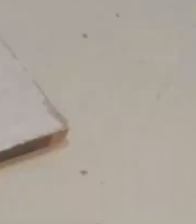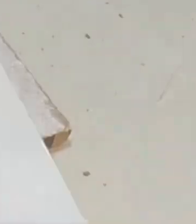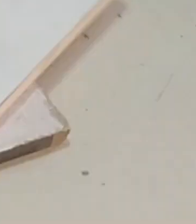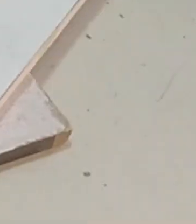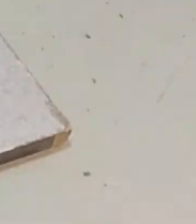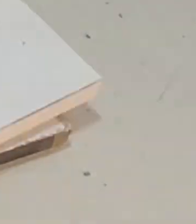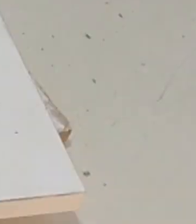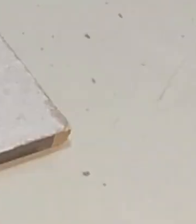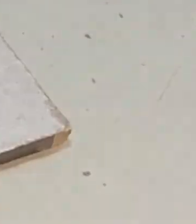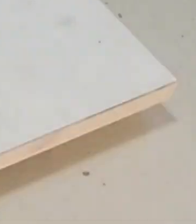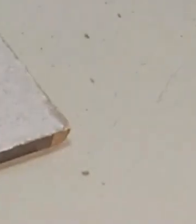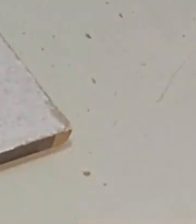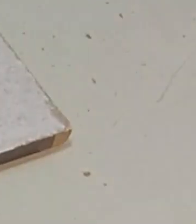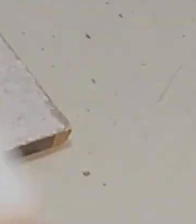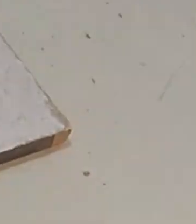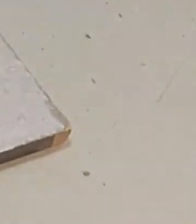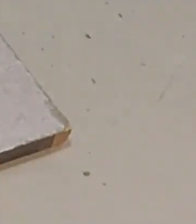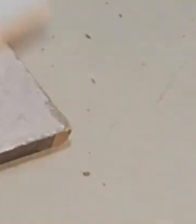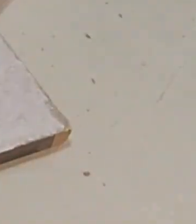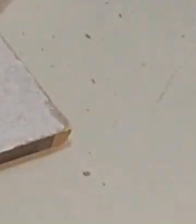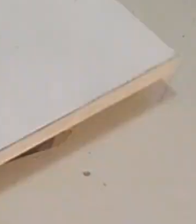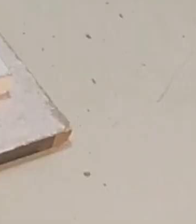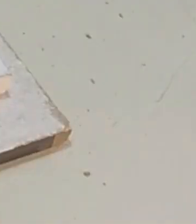vai chover.